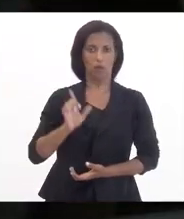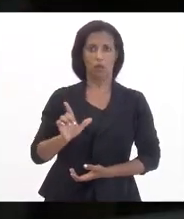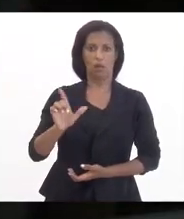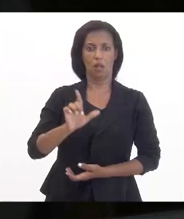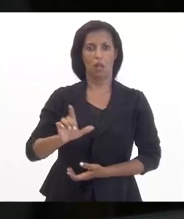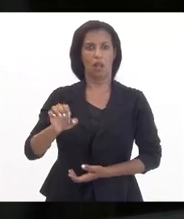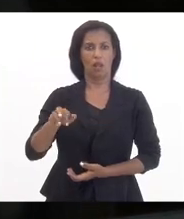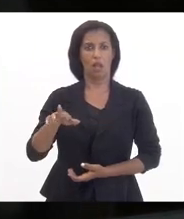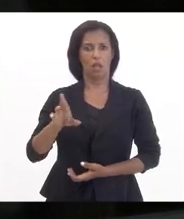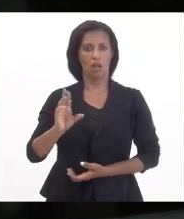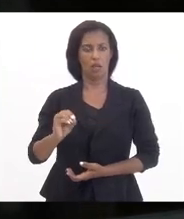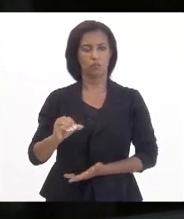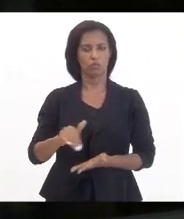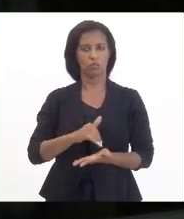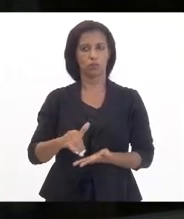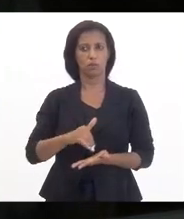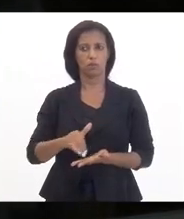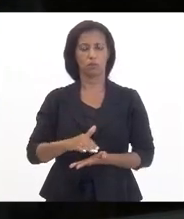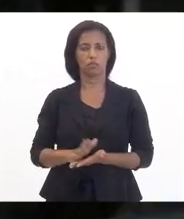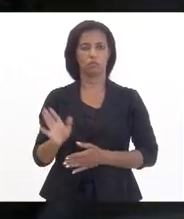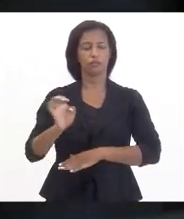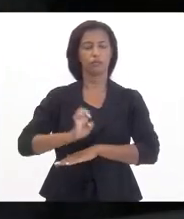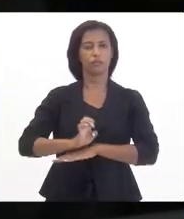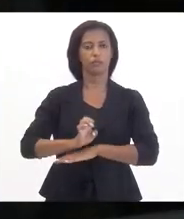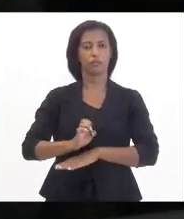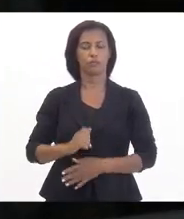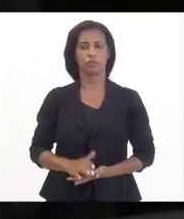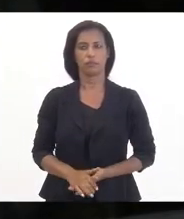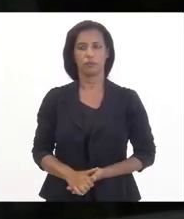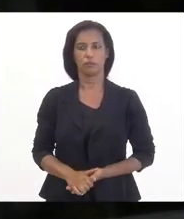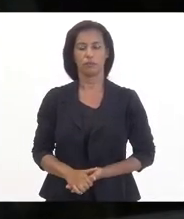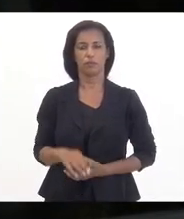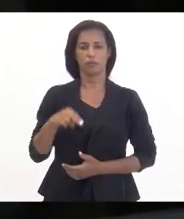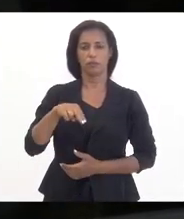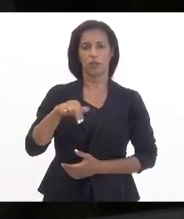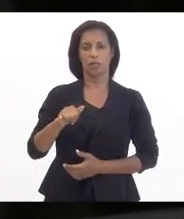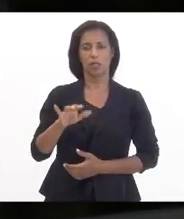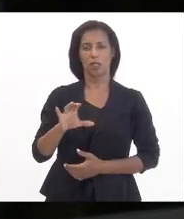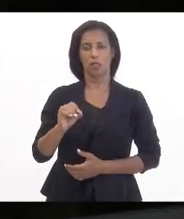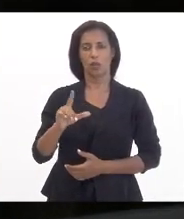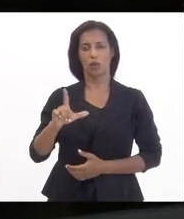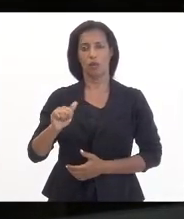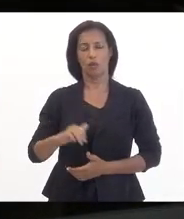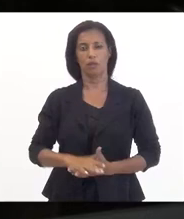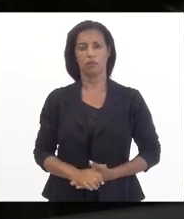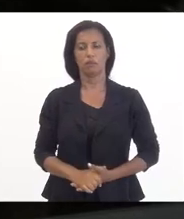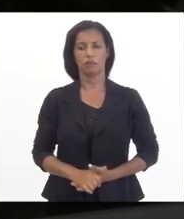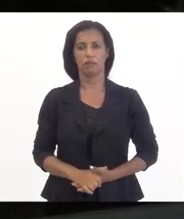Leandro, secretário de Estado, Nicola Missione,